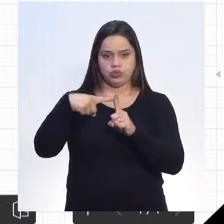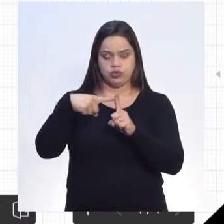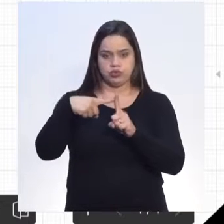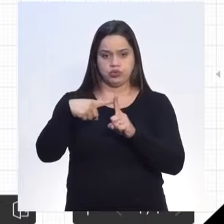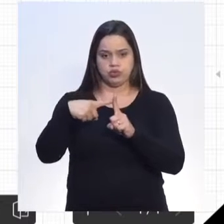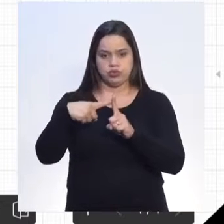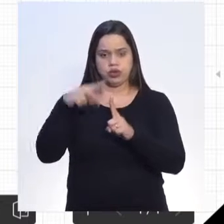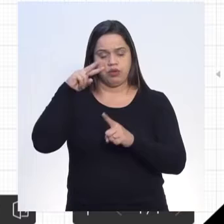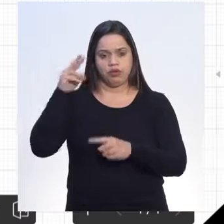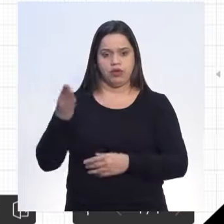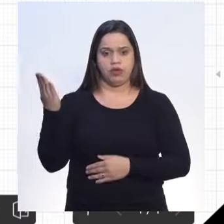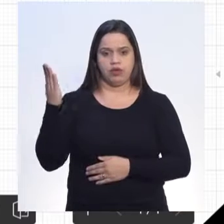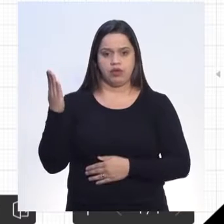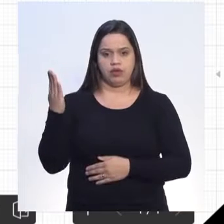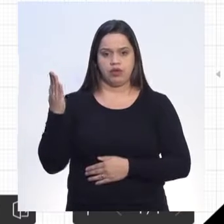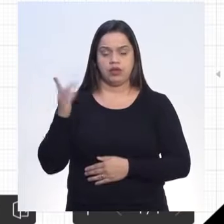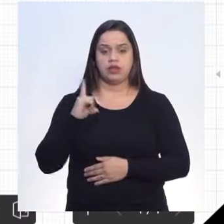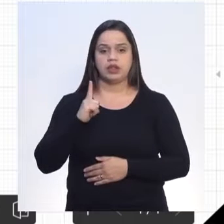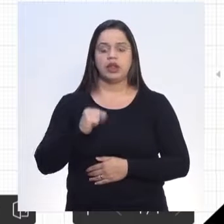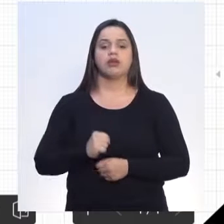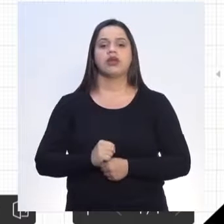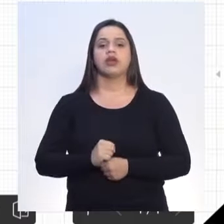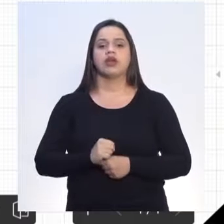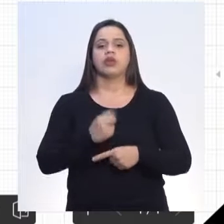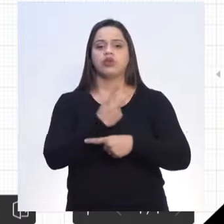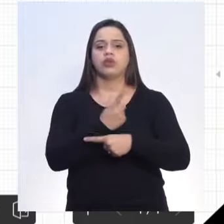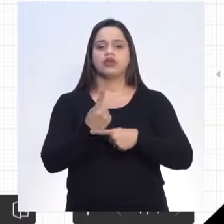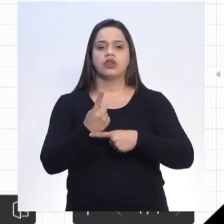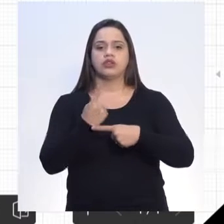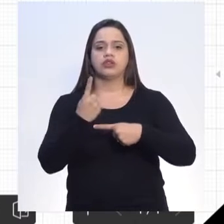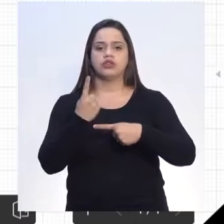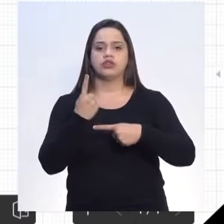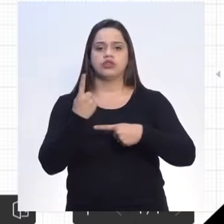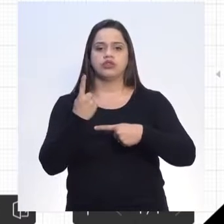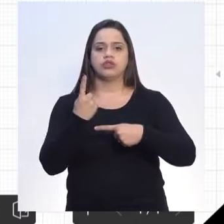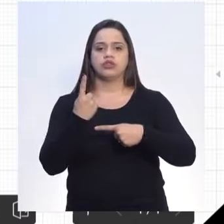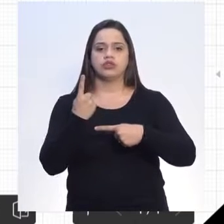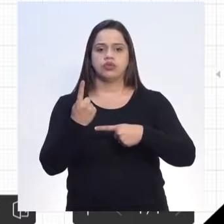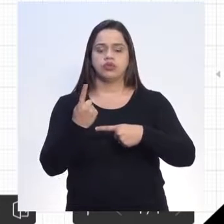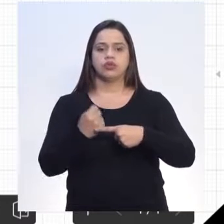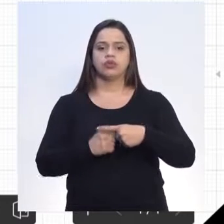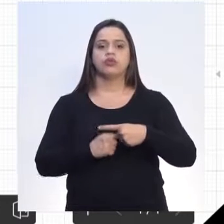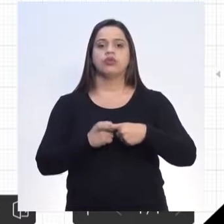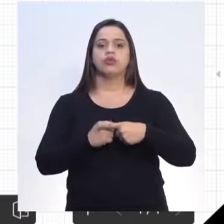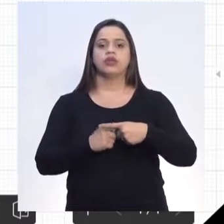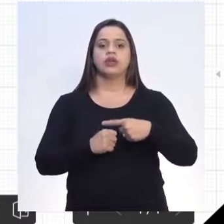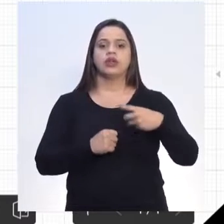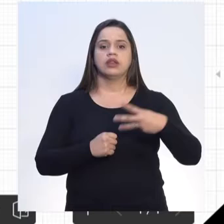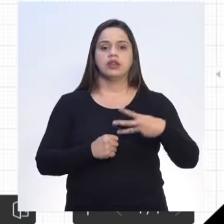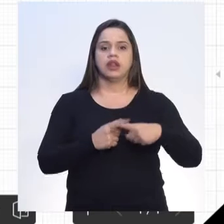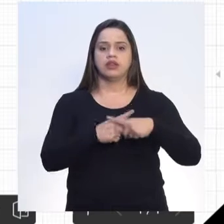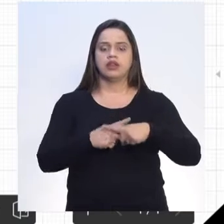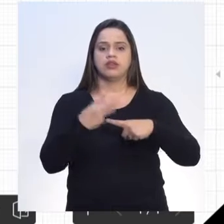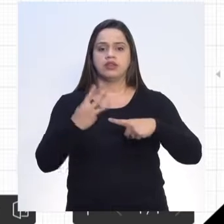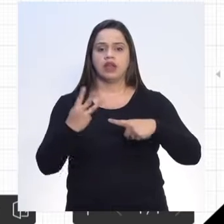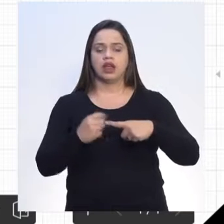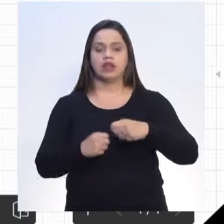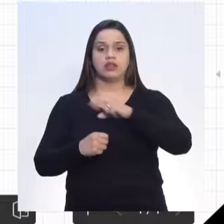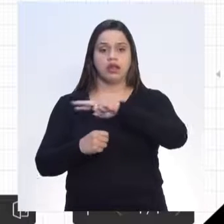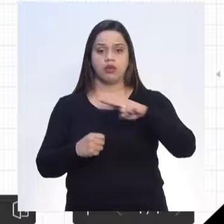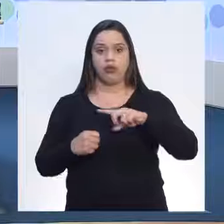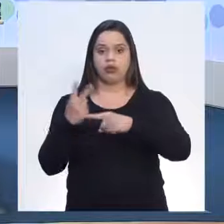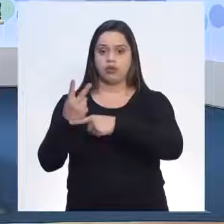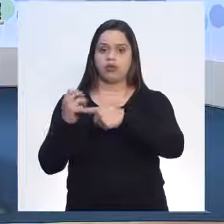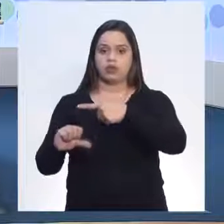Então, eu tenho 2 sobre 9 é a mesma coisa. Lembrando, é outra forma, né? Assim, acho que o